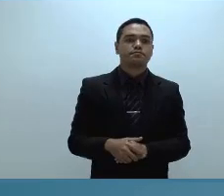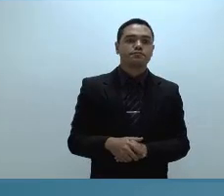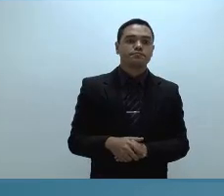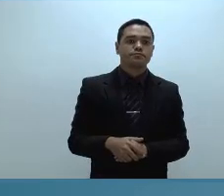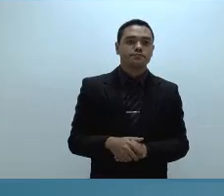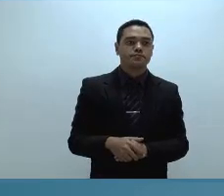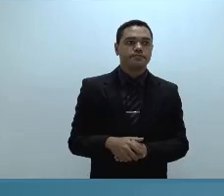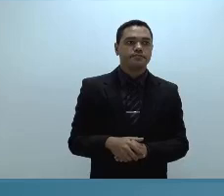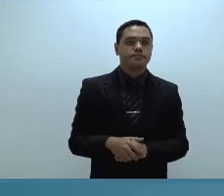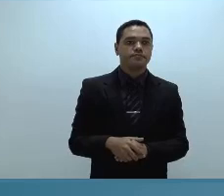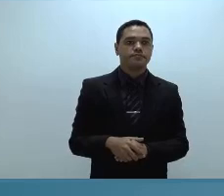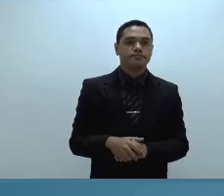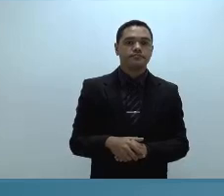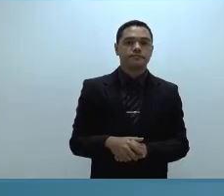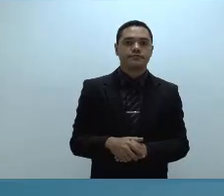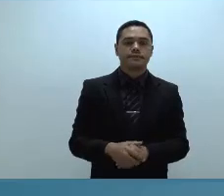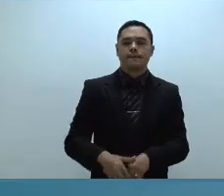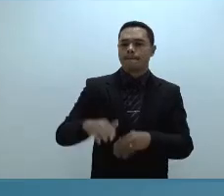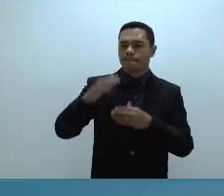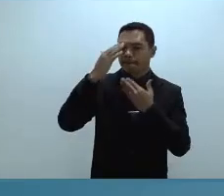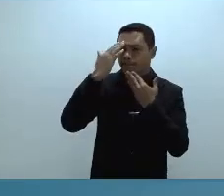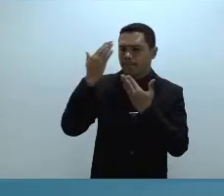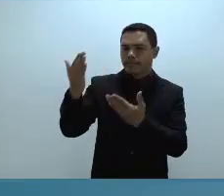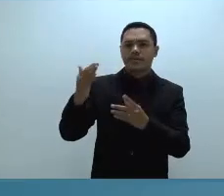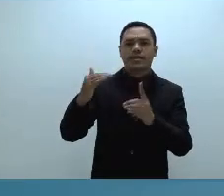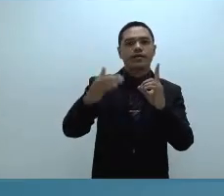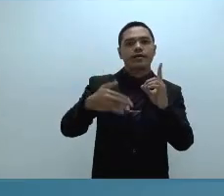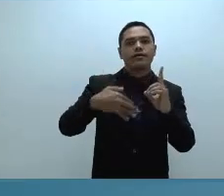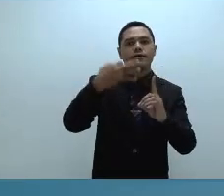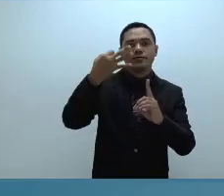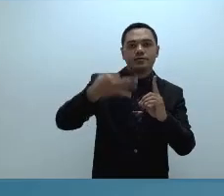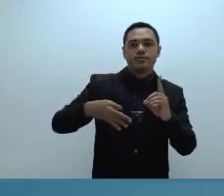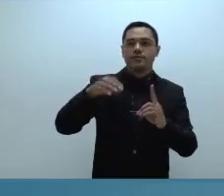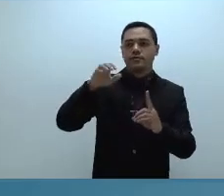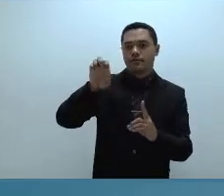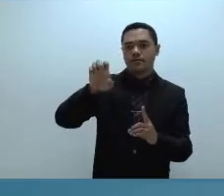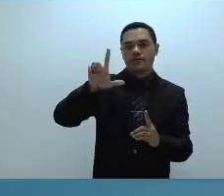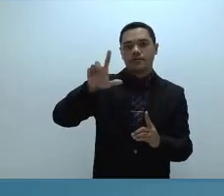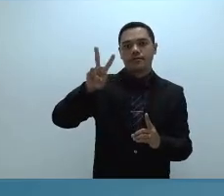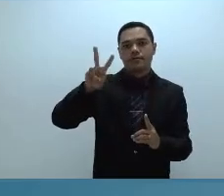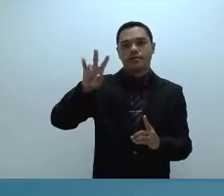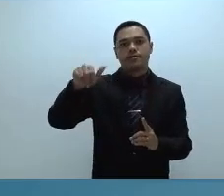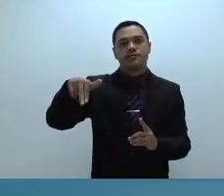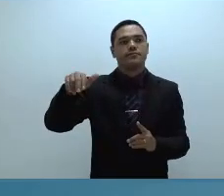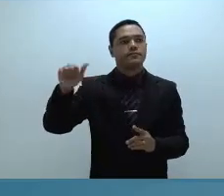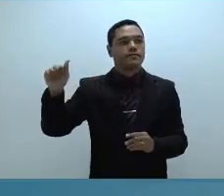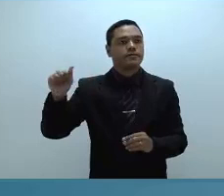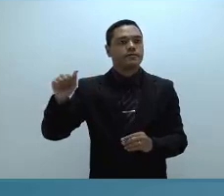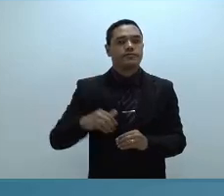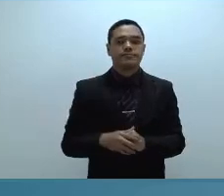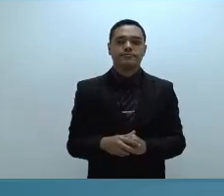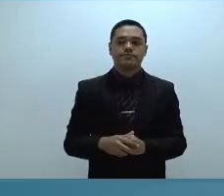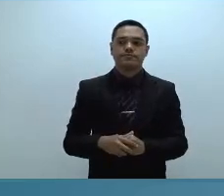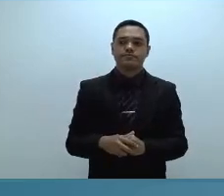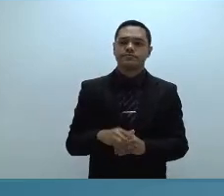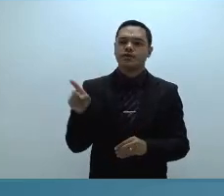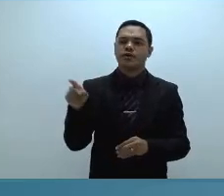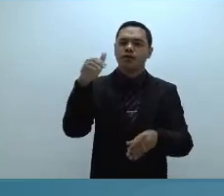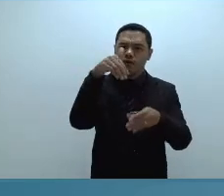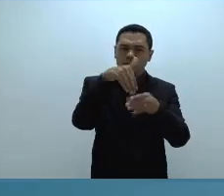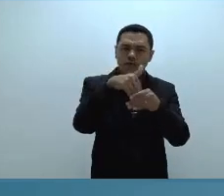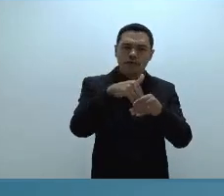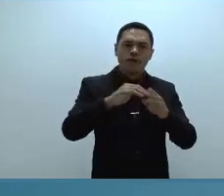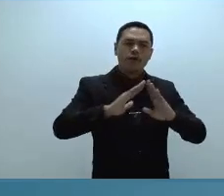Muito obrigado, desembargador Elvina. O seu voto é para negar seguimento ao